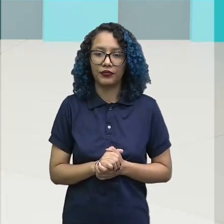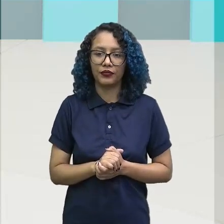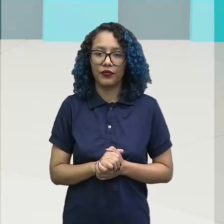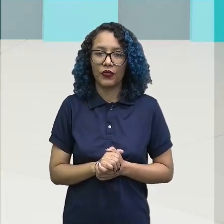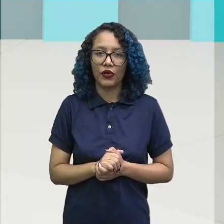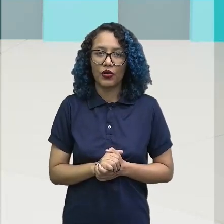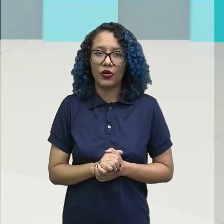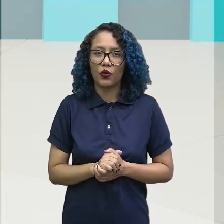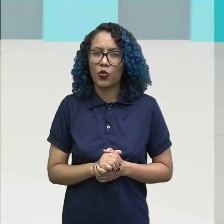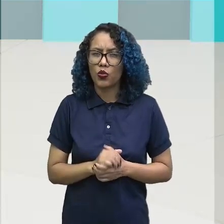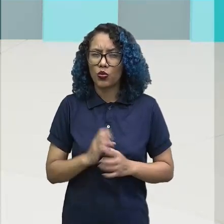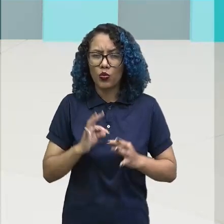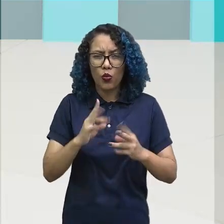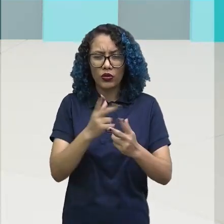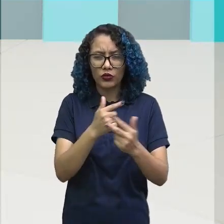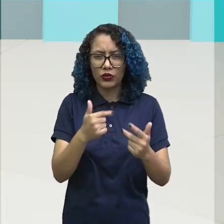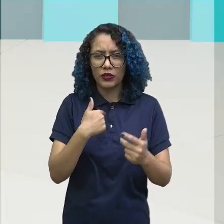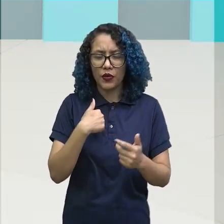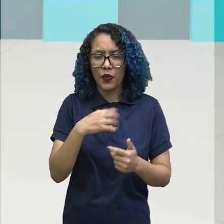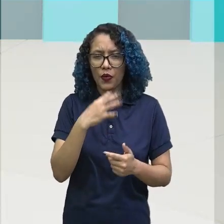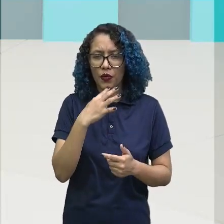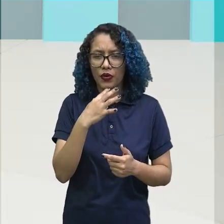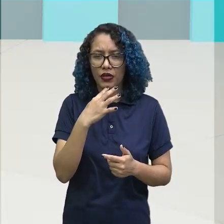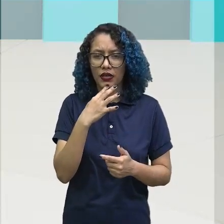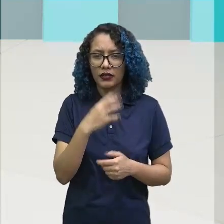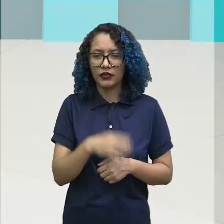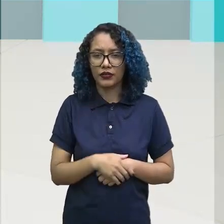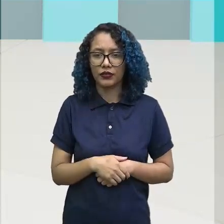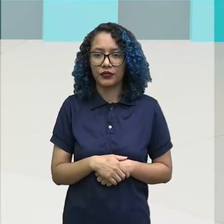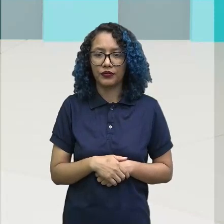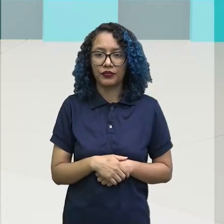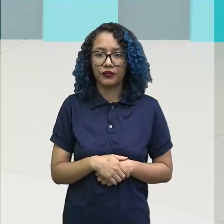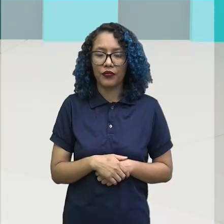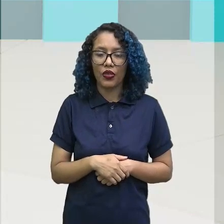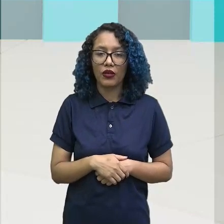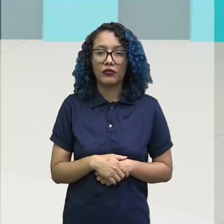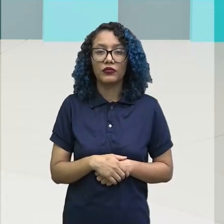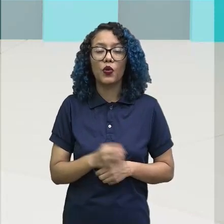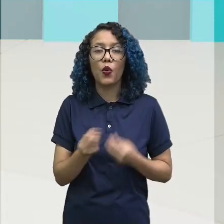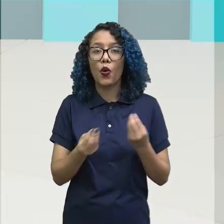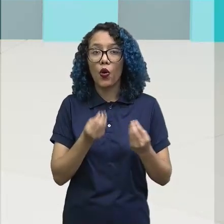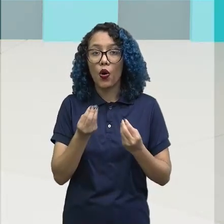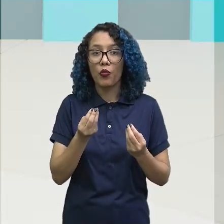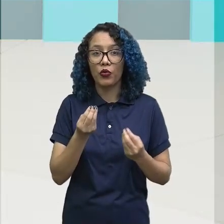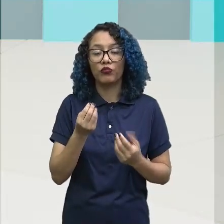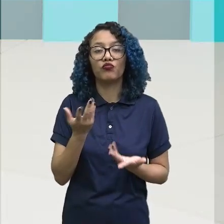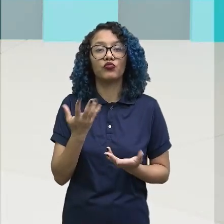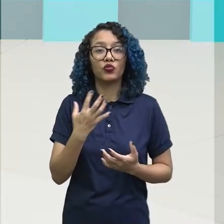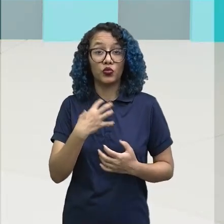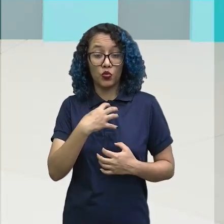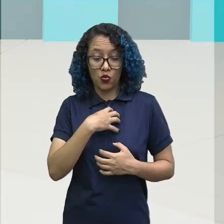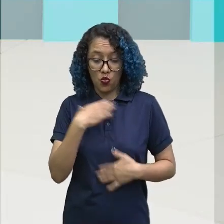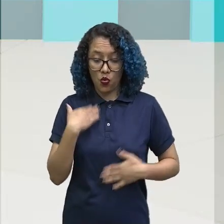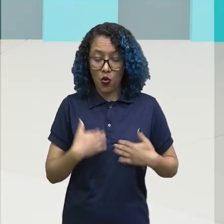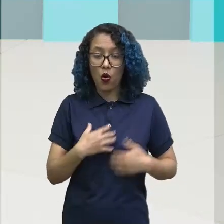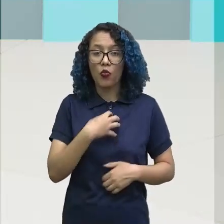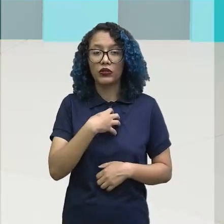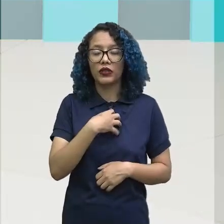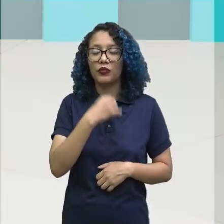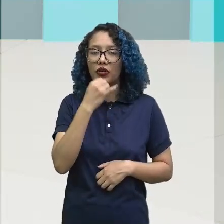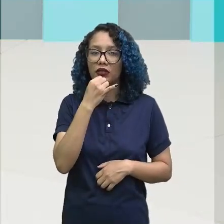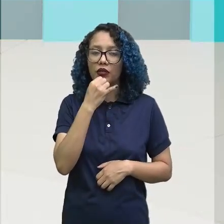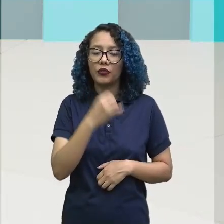que eu conheço através do meu corpo, porque eu o vivo. Então, por exemplo, quando a gente